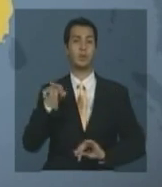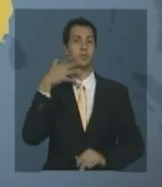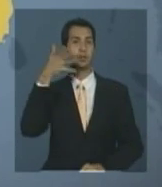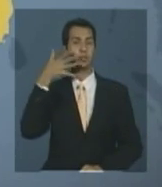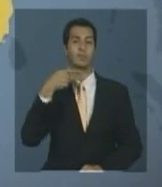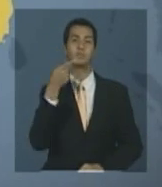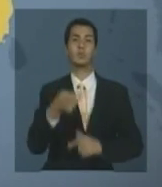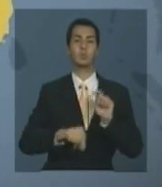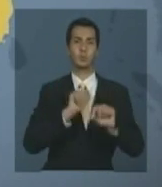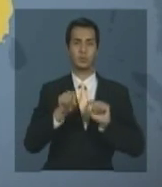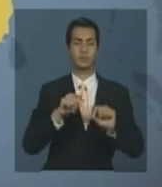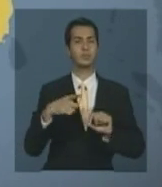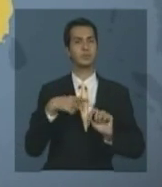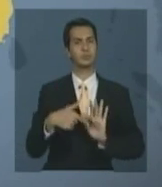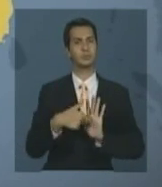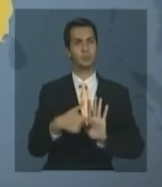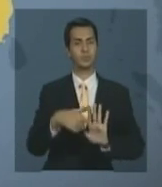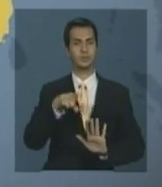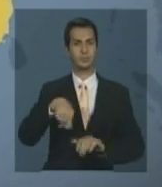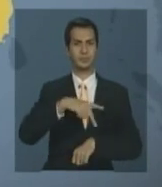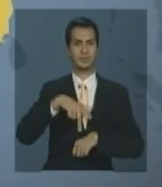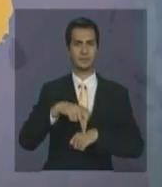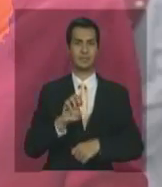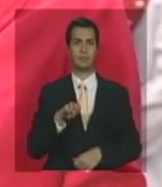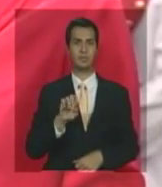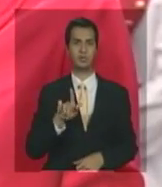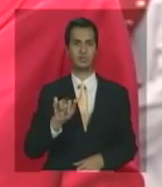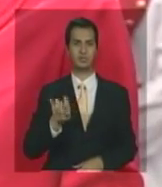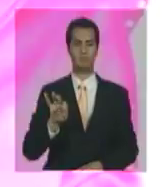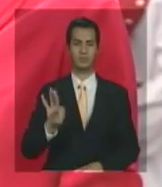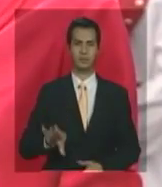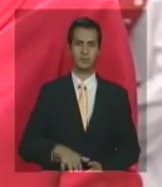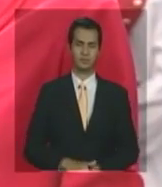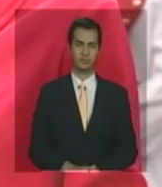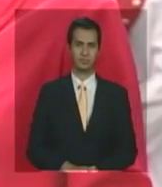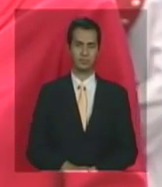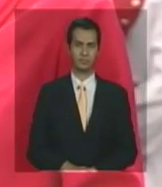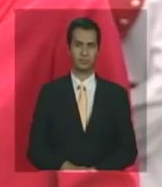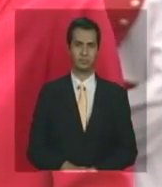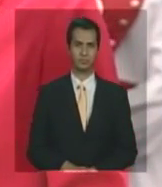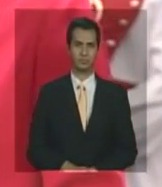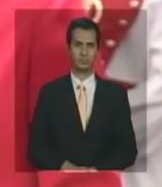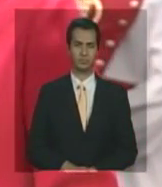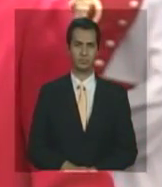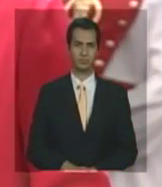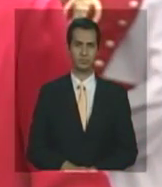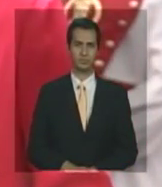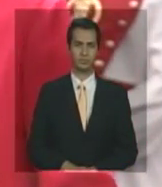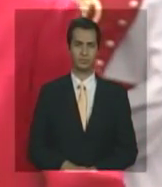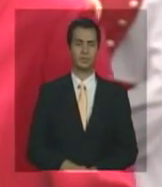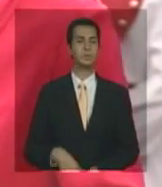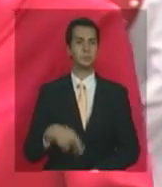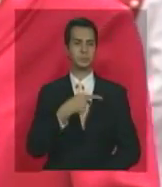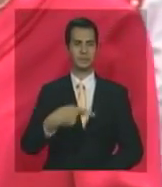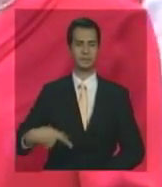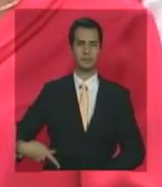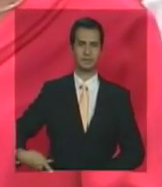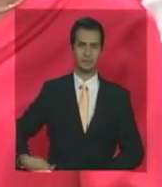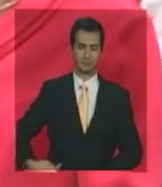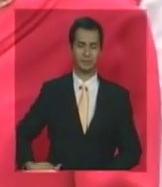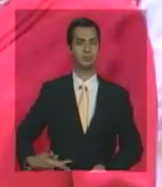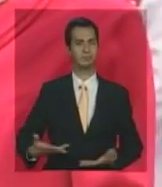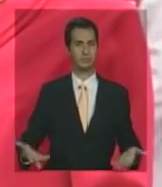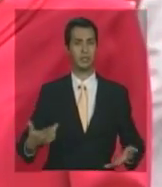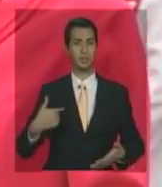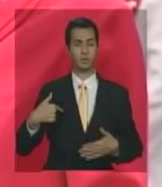evidência a importância dos chamados países emergentes. Senhora presidenta, nesses últimos dias eu tive